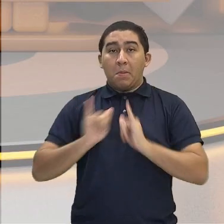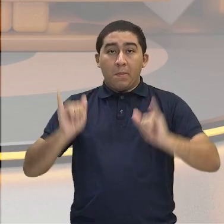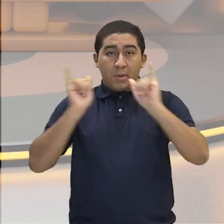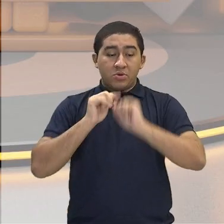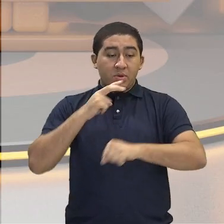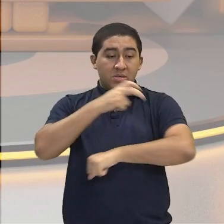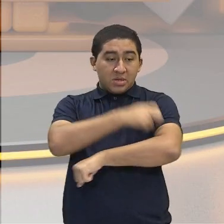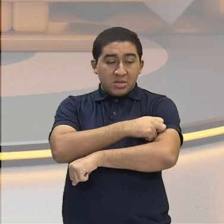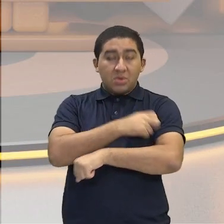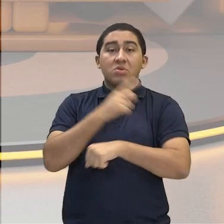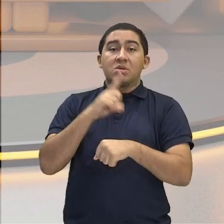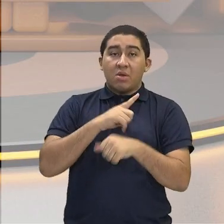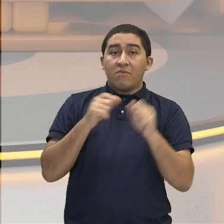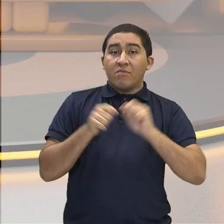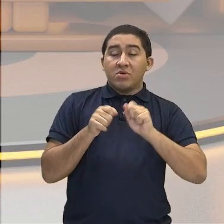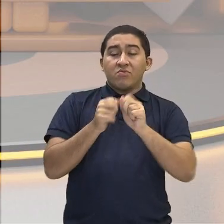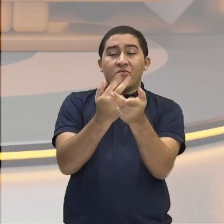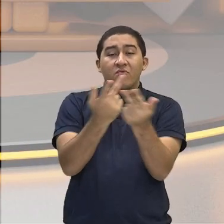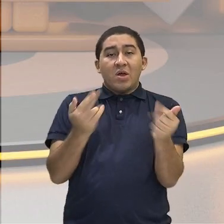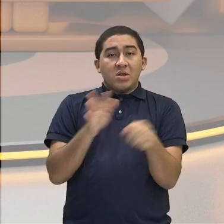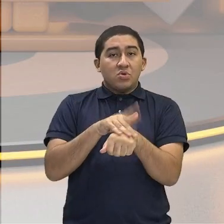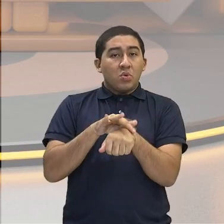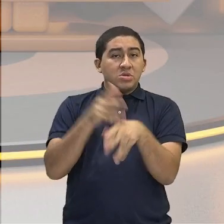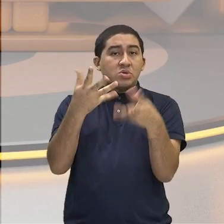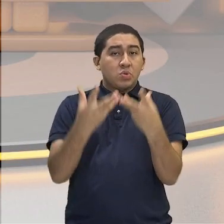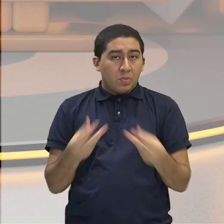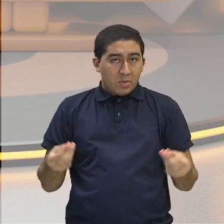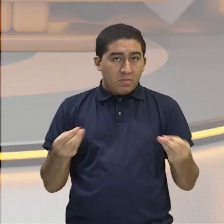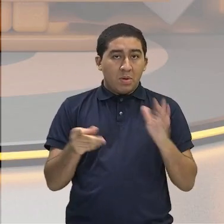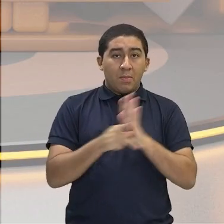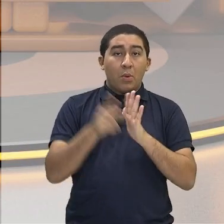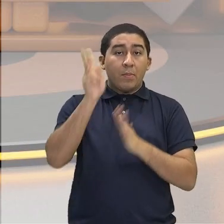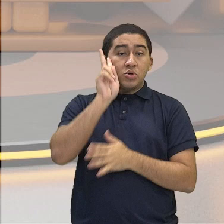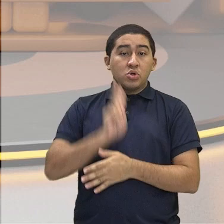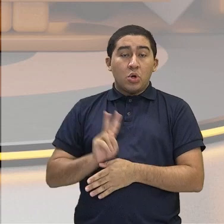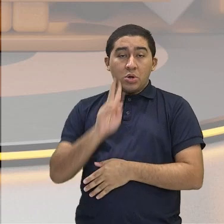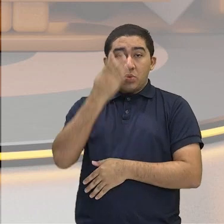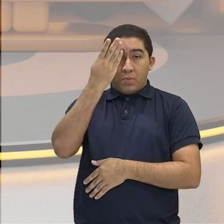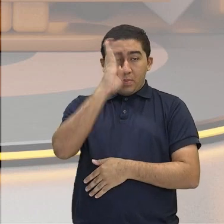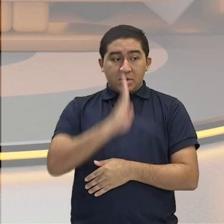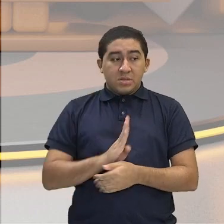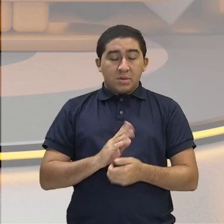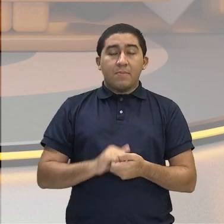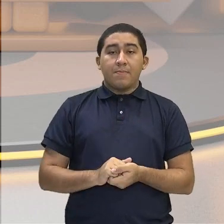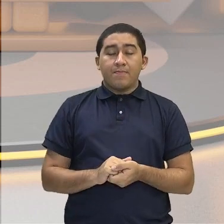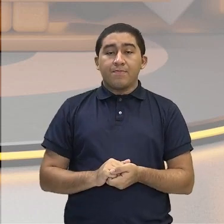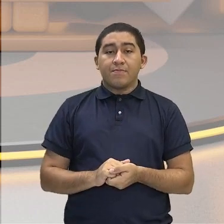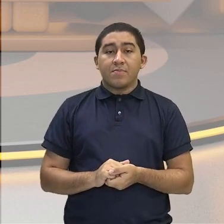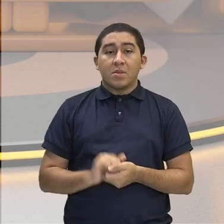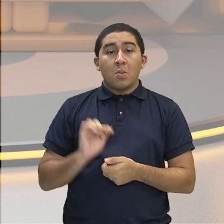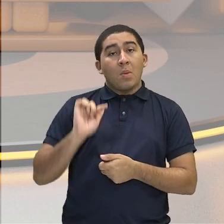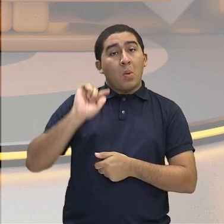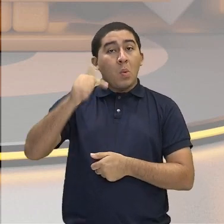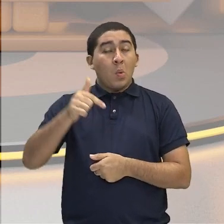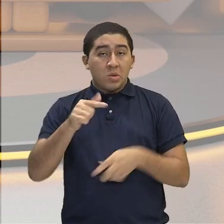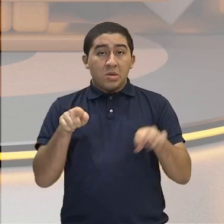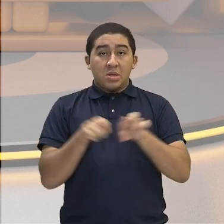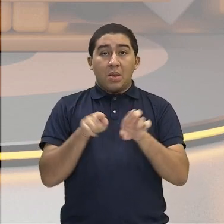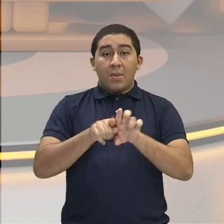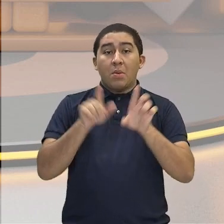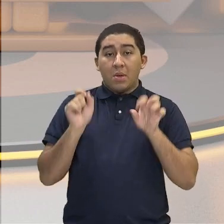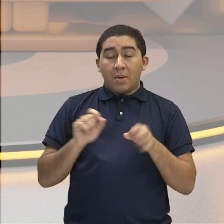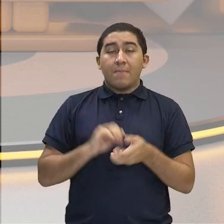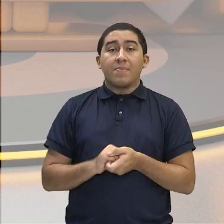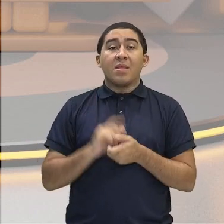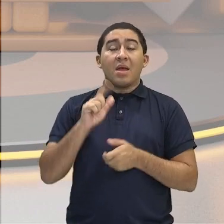outras doenças no decorrer da história brasileira. Ok? Agora, uma outra revolta que também merece destaque é justamente a revolta